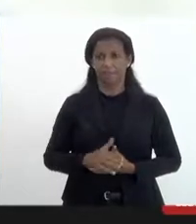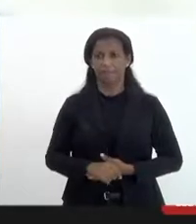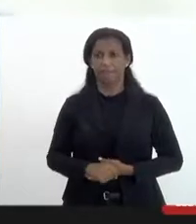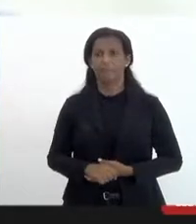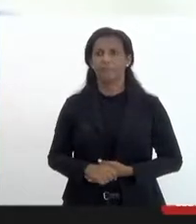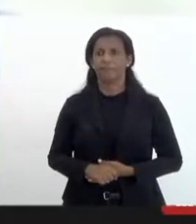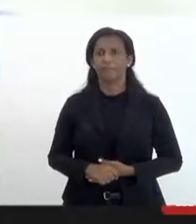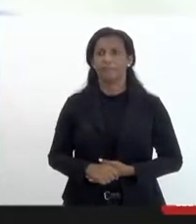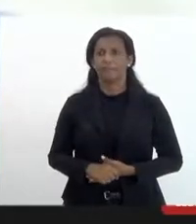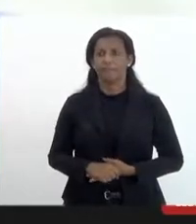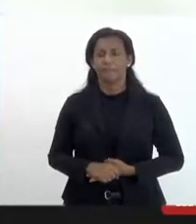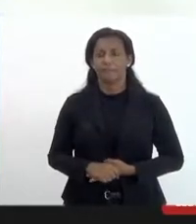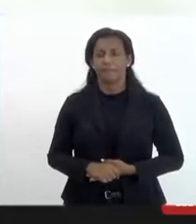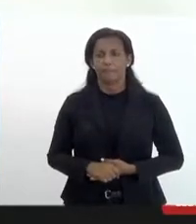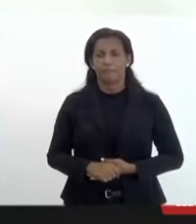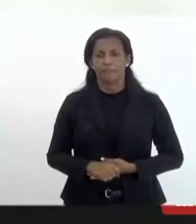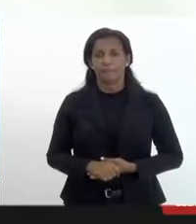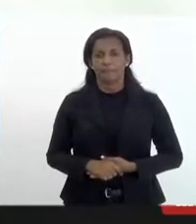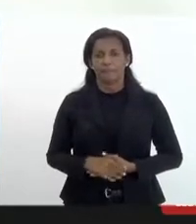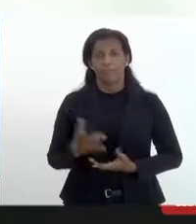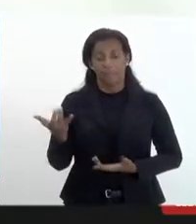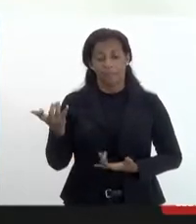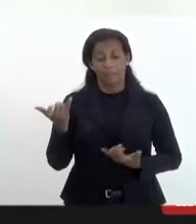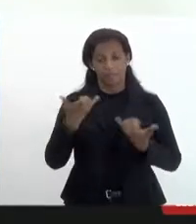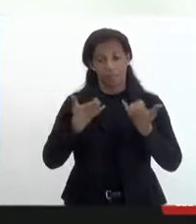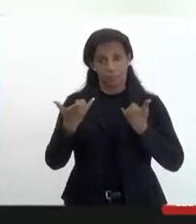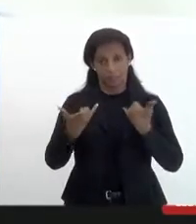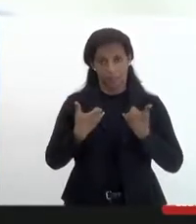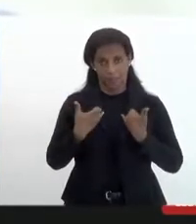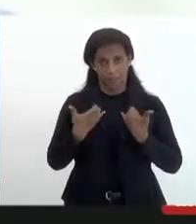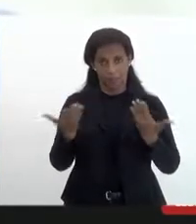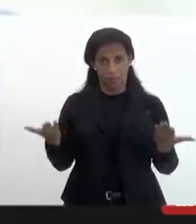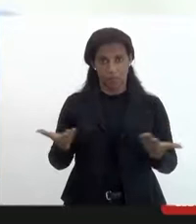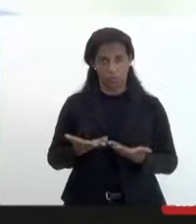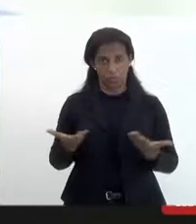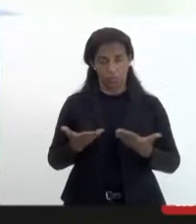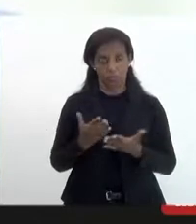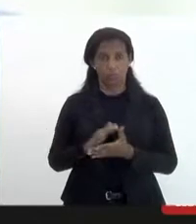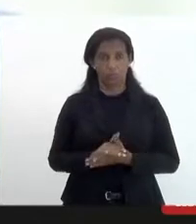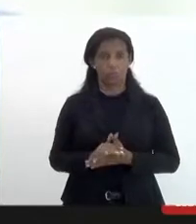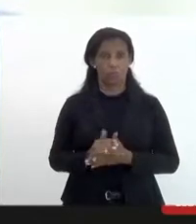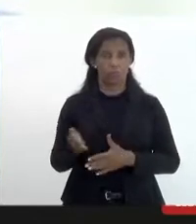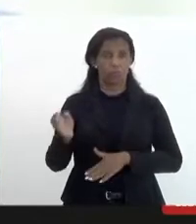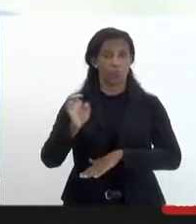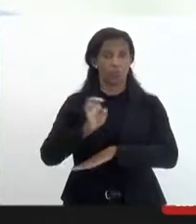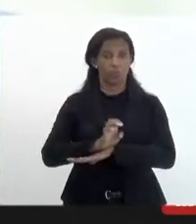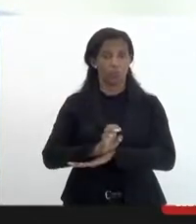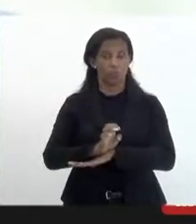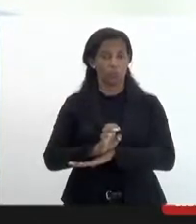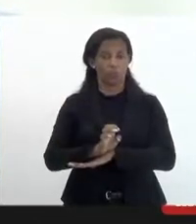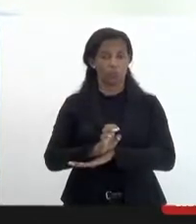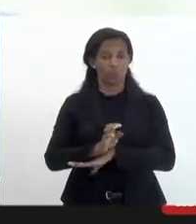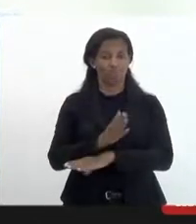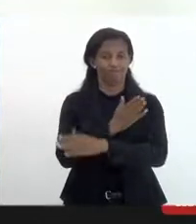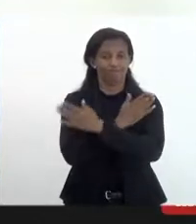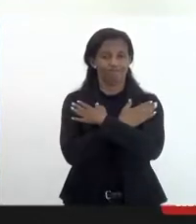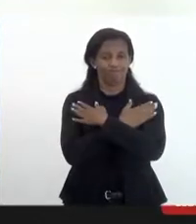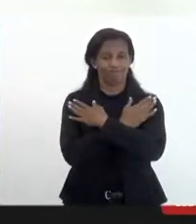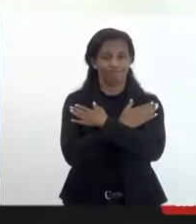Dia 6, pela informação que eu tive hoje, o Estado vai decretar ponto